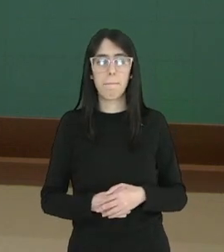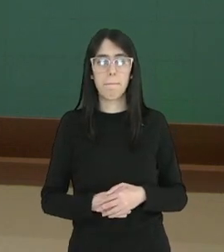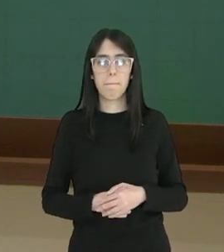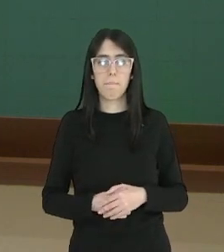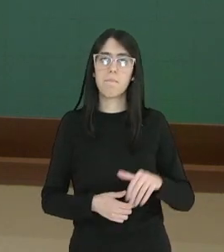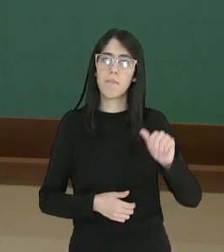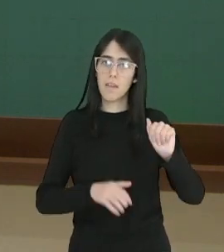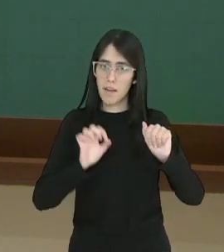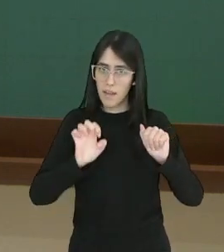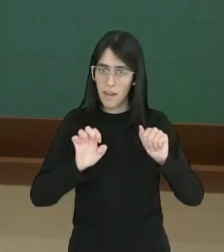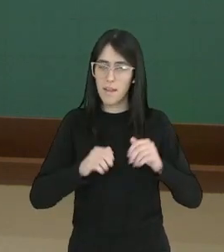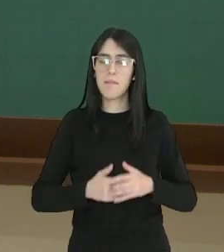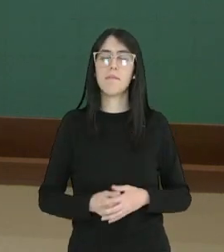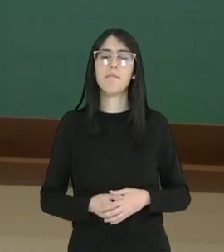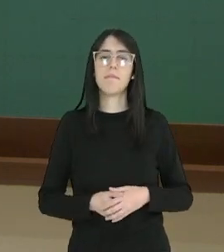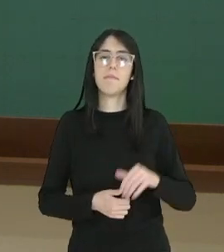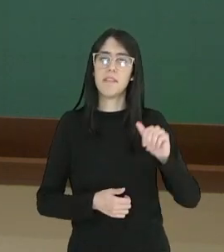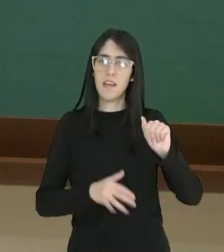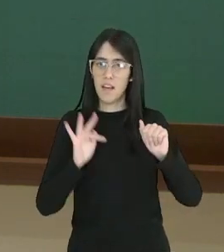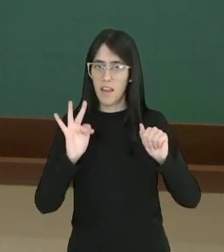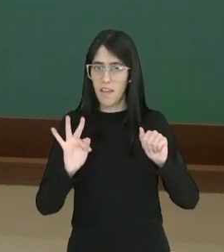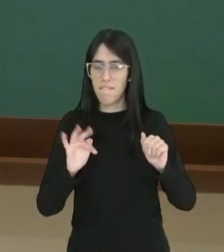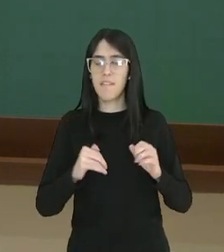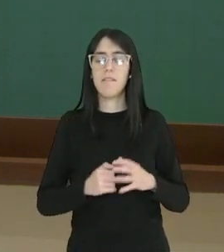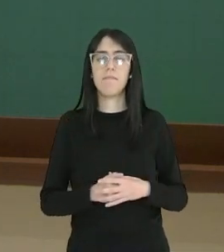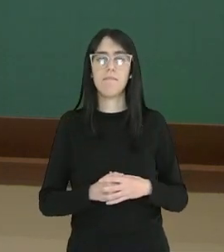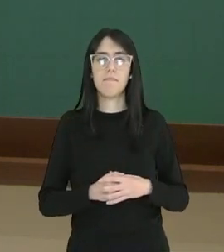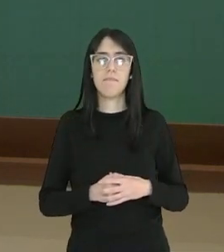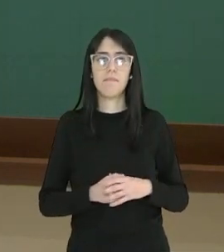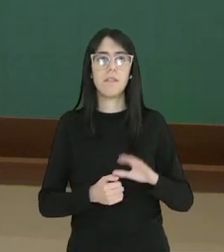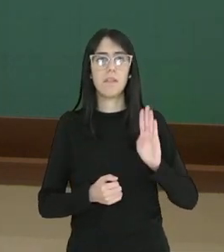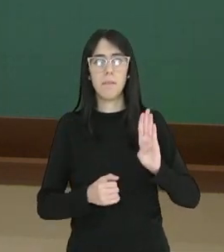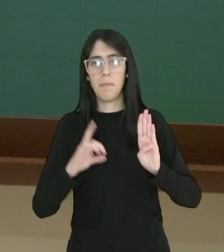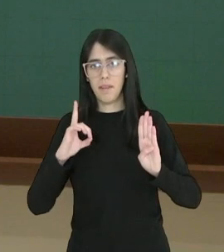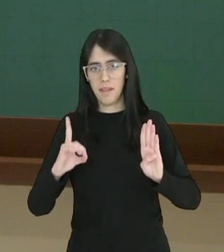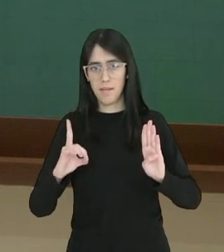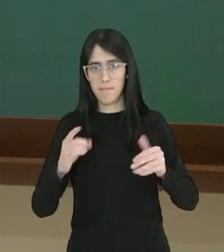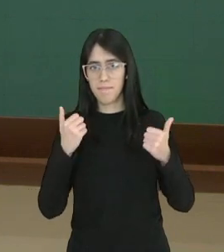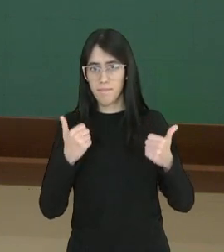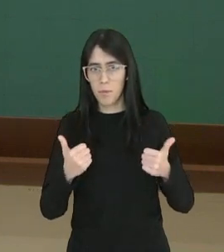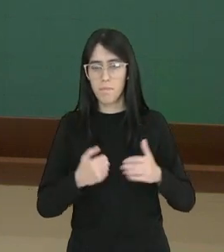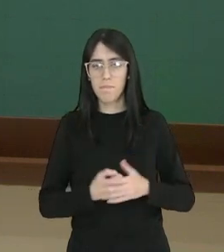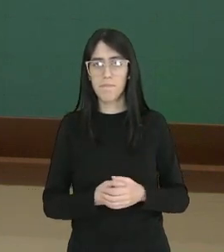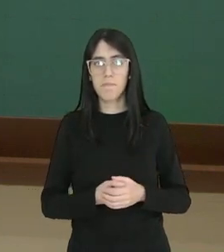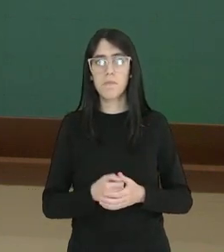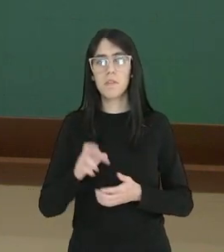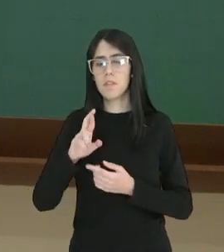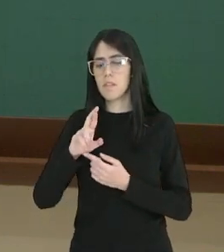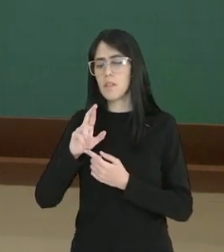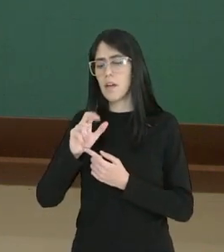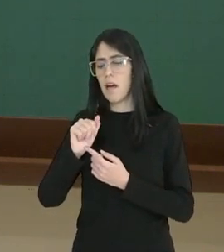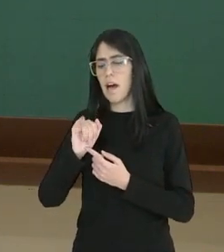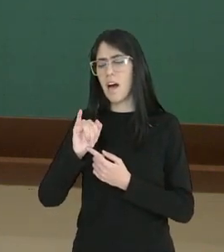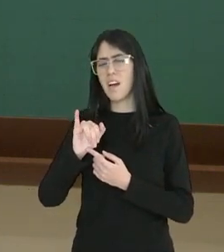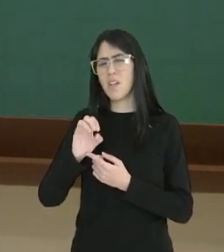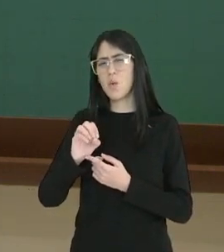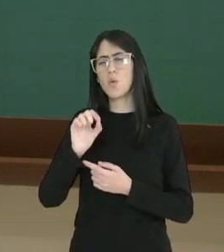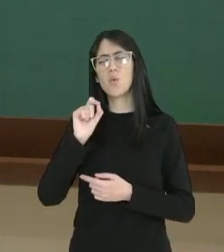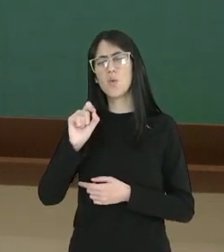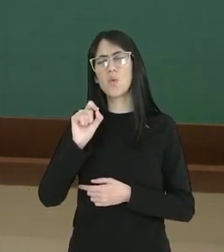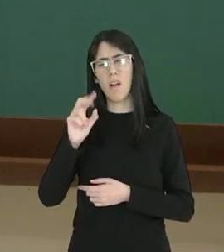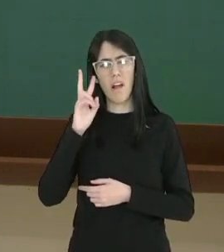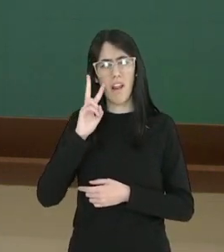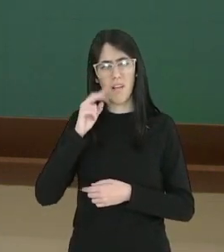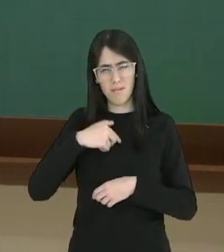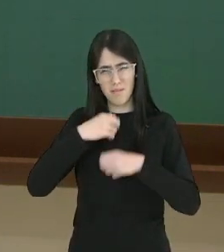Segmento AE, segmento AF e segmento BD. E o raio? Lembra qual é a definição